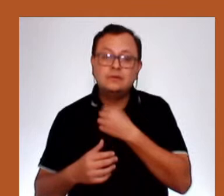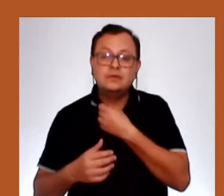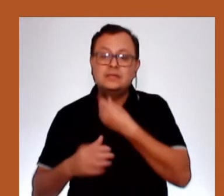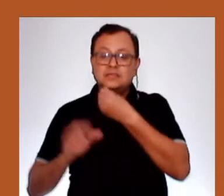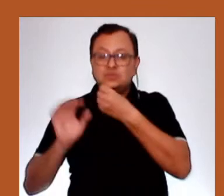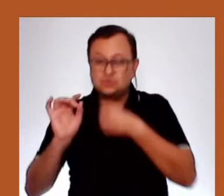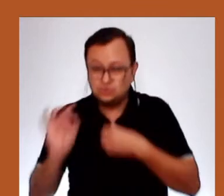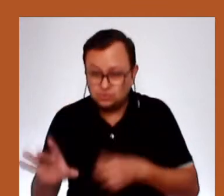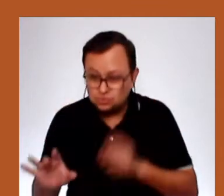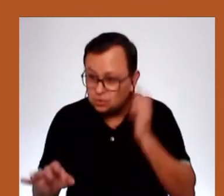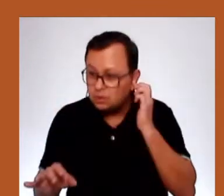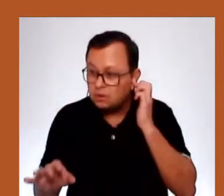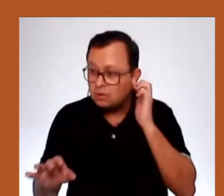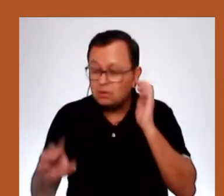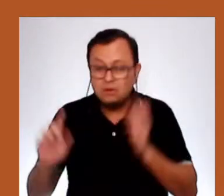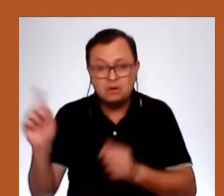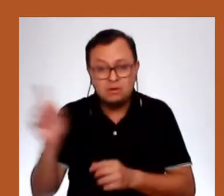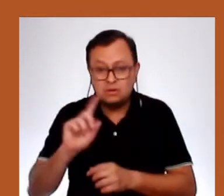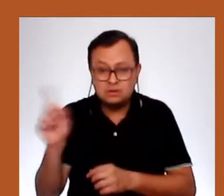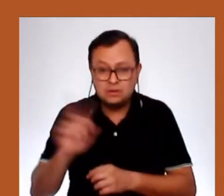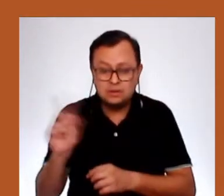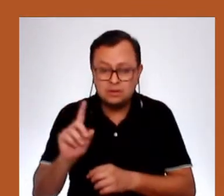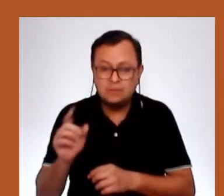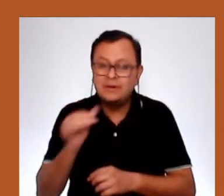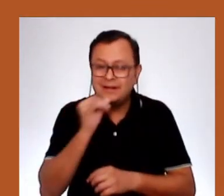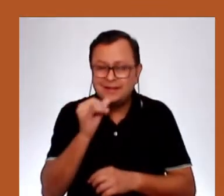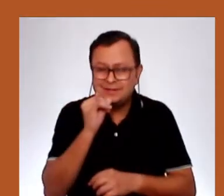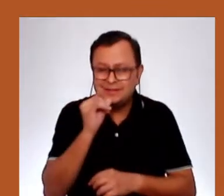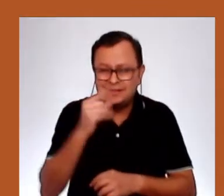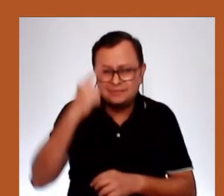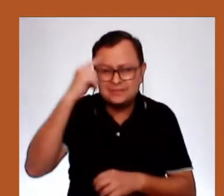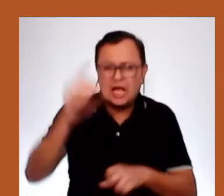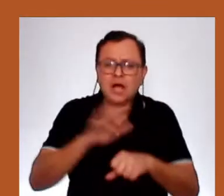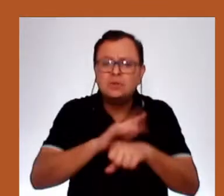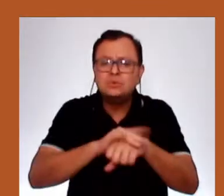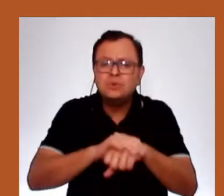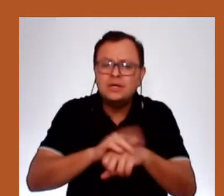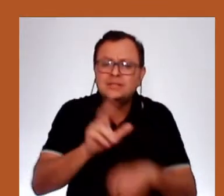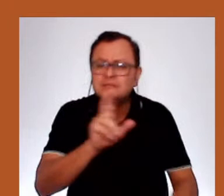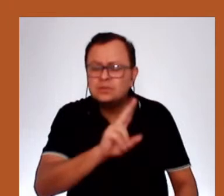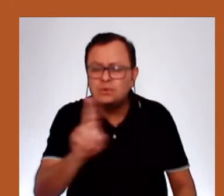E Alzheimer é uma doença neurológica que